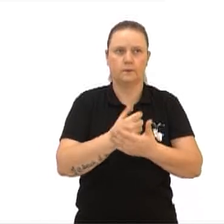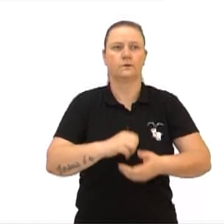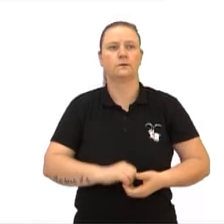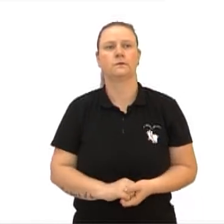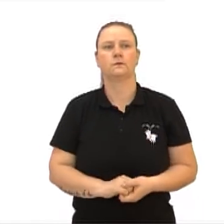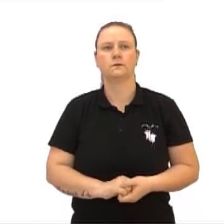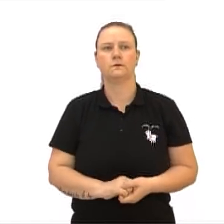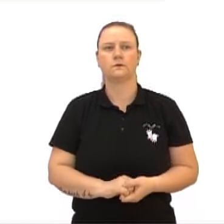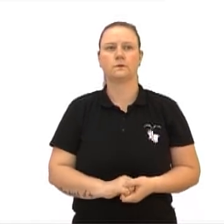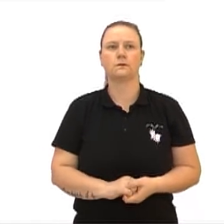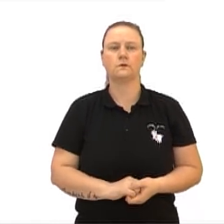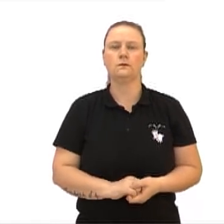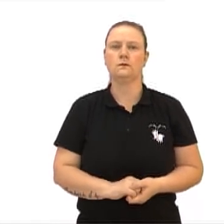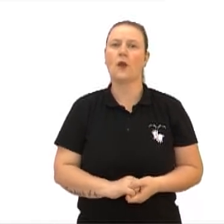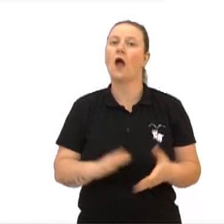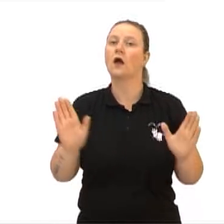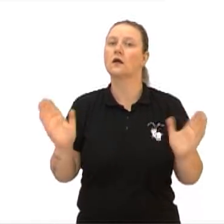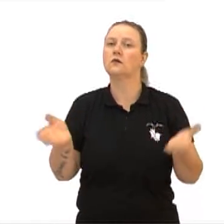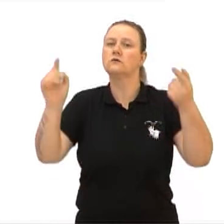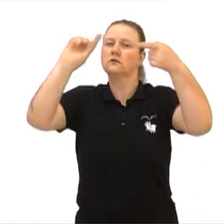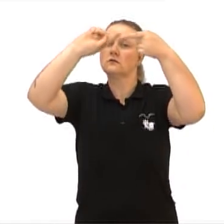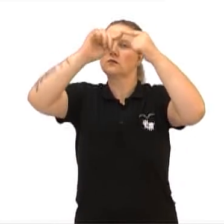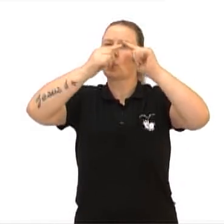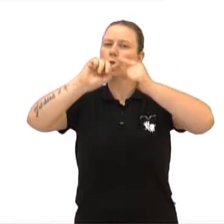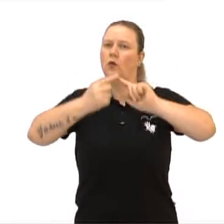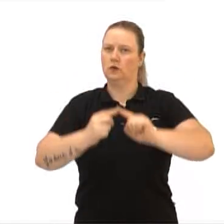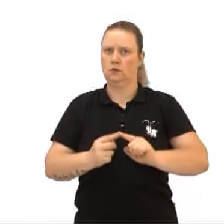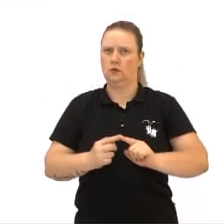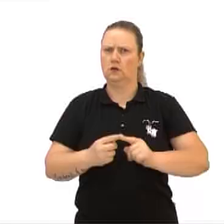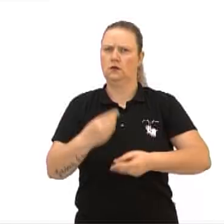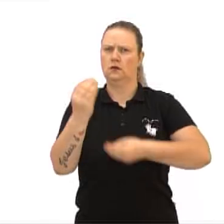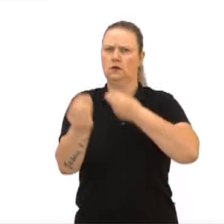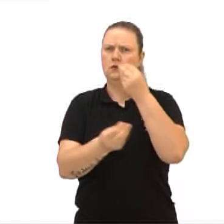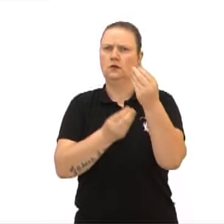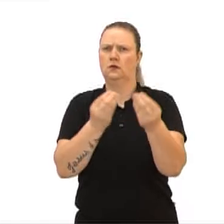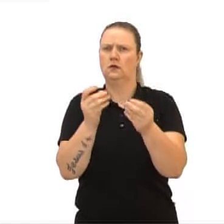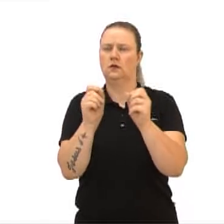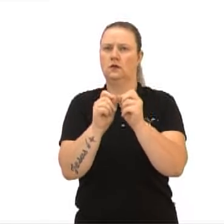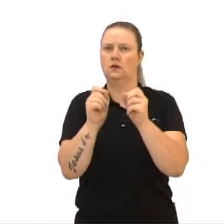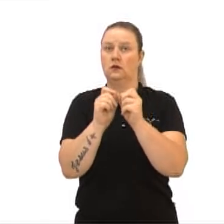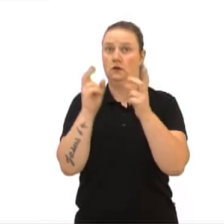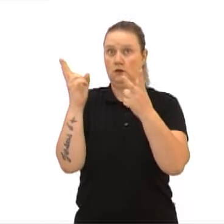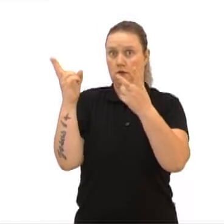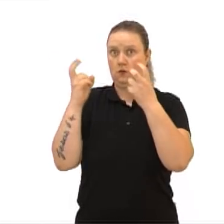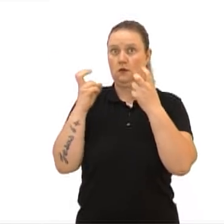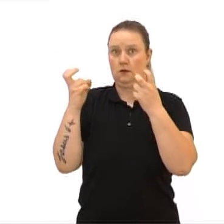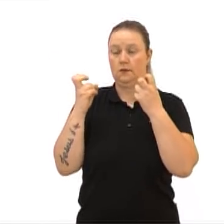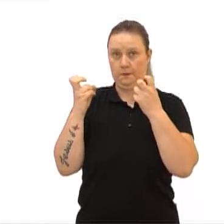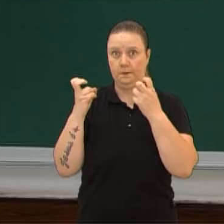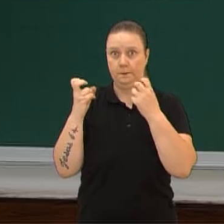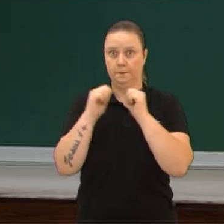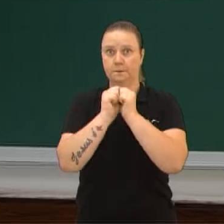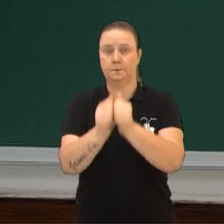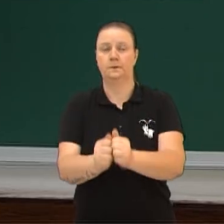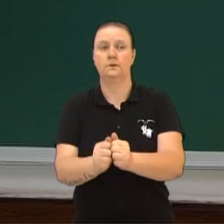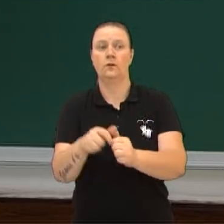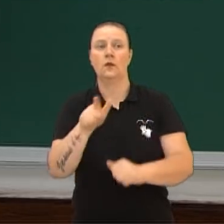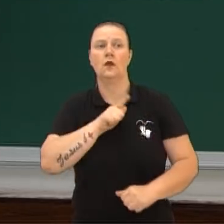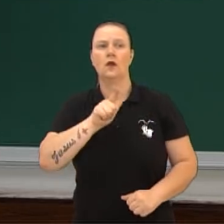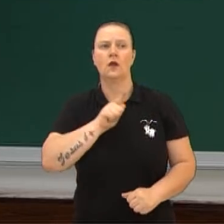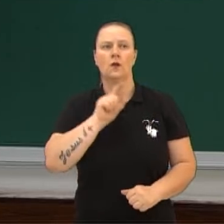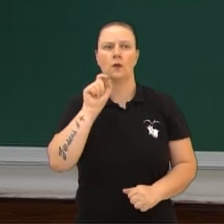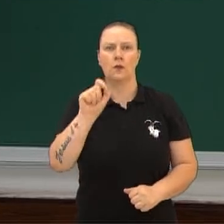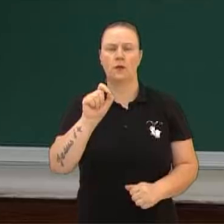vamos ir relacionando isso. Então, como que nós podemos fazer? Olha só, percebam aqui com a professora. Então, eu tenho lá,